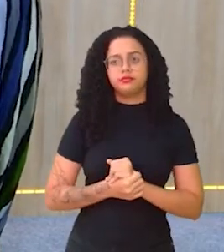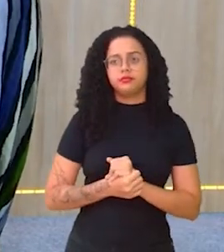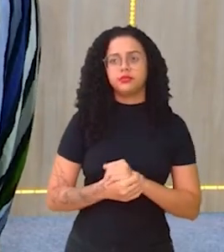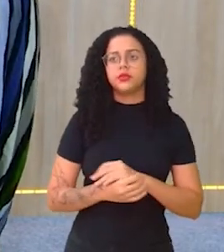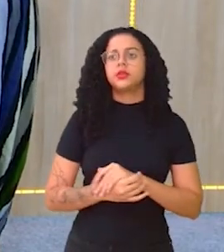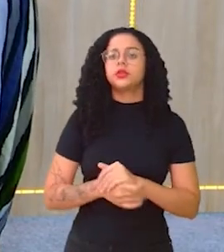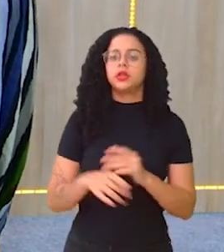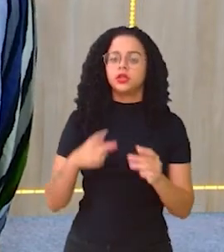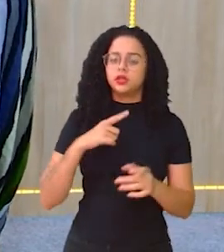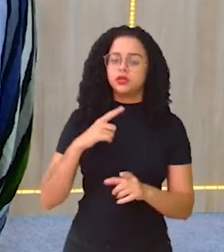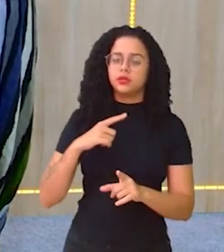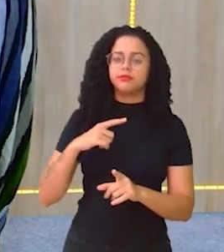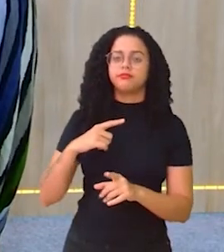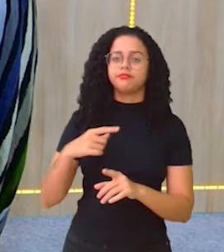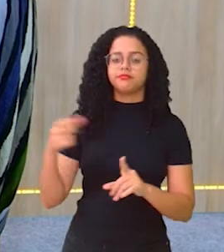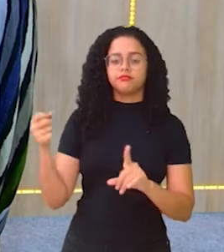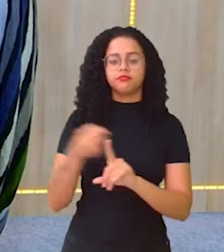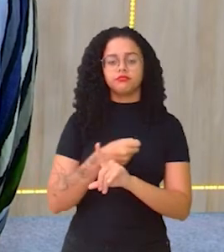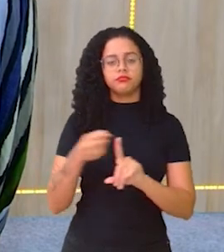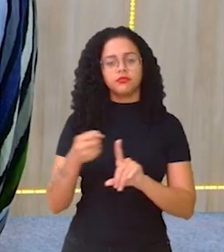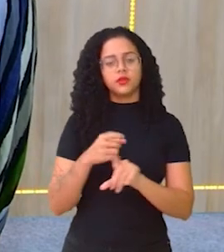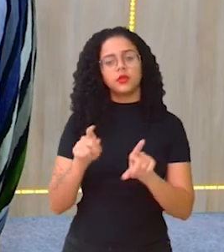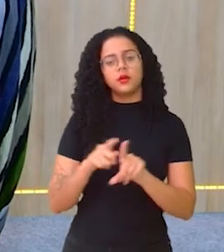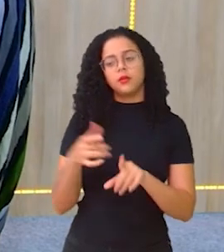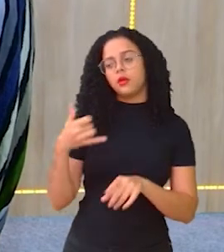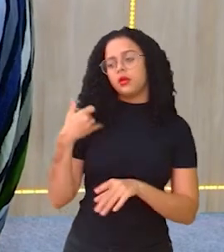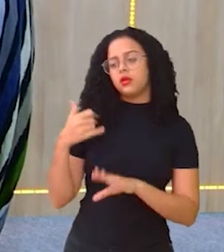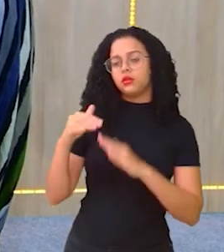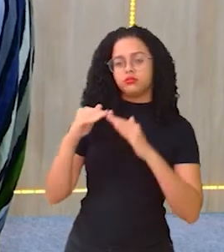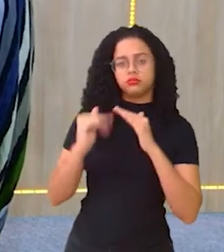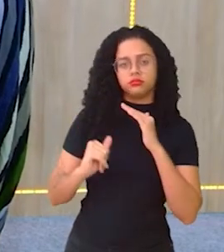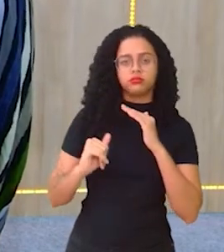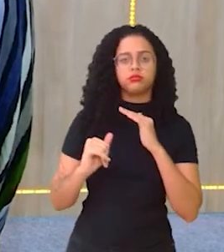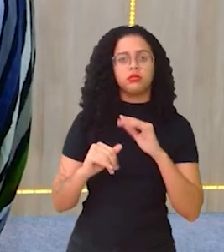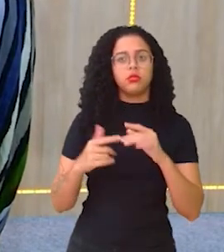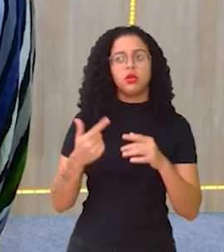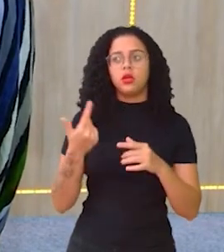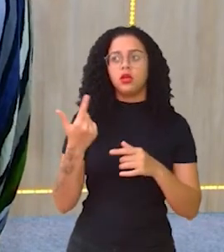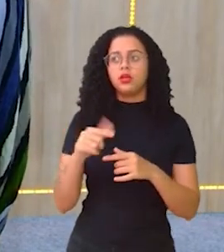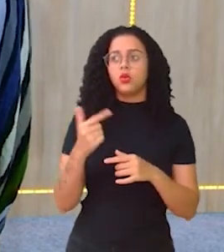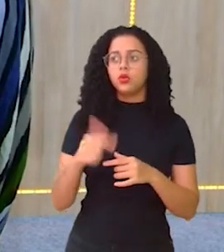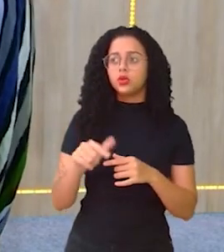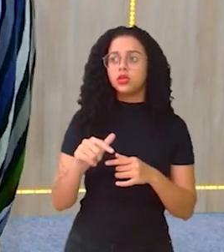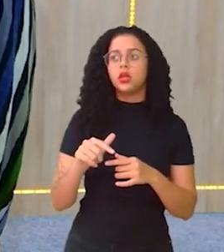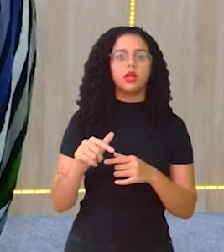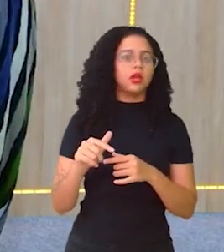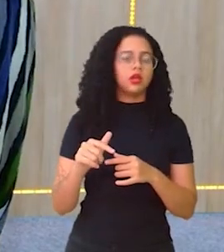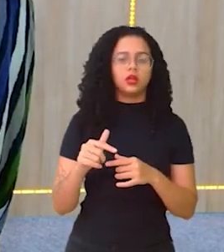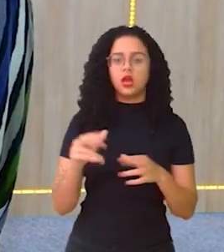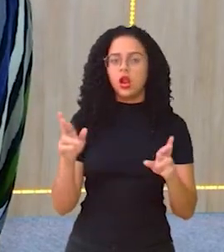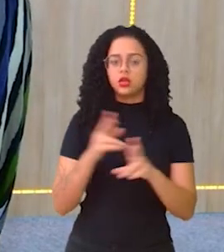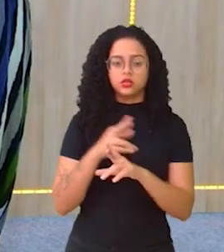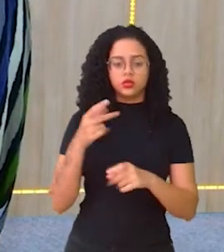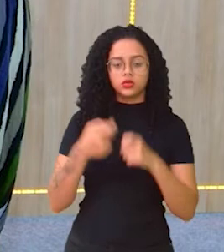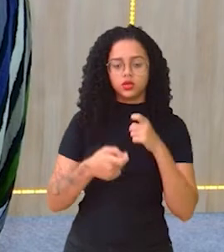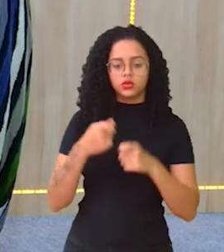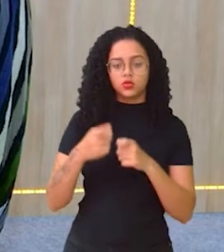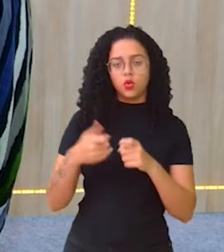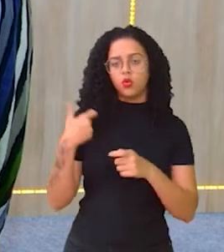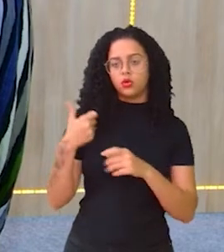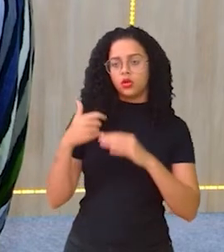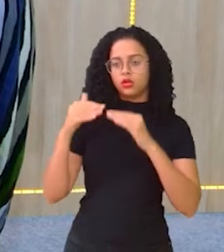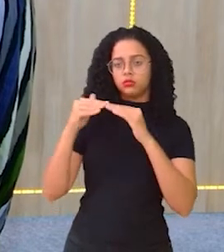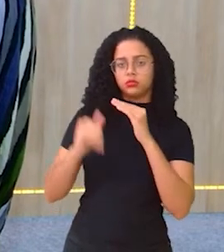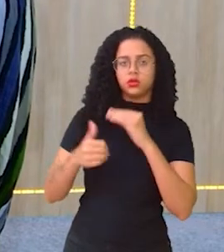abuso físico e com menores de idade. Pessoal, não existem relações sexuais com menores de idade, certo? Isso é